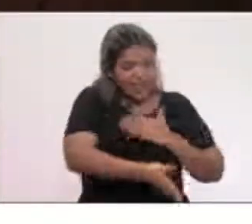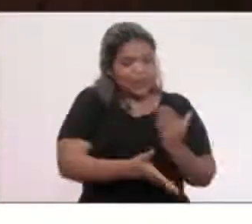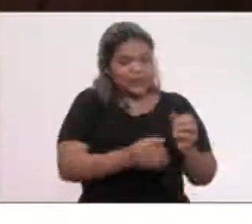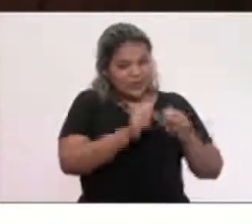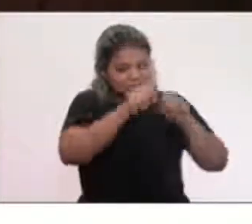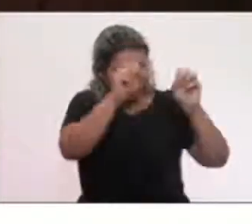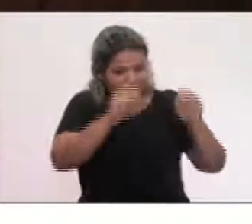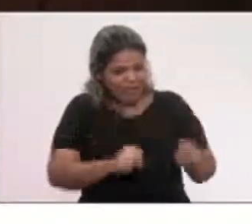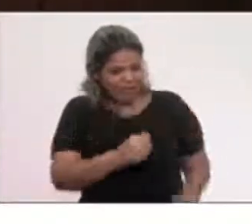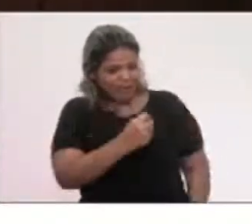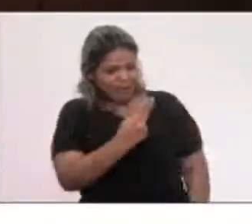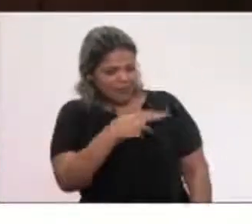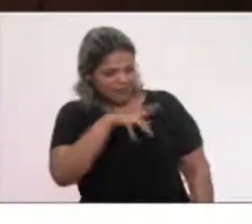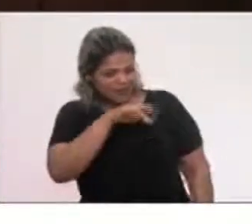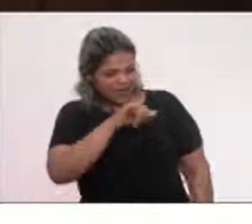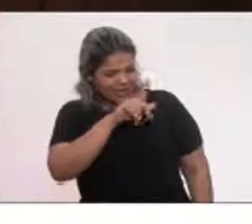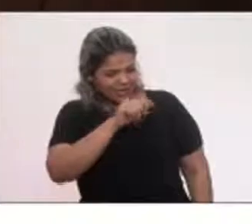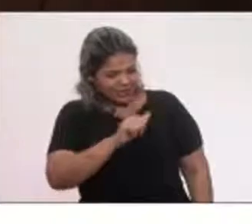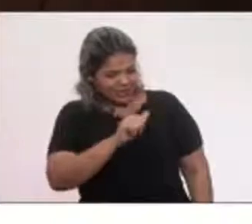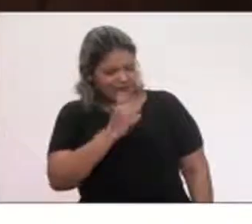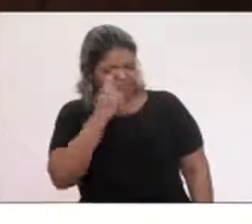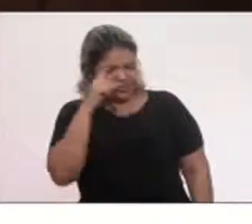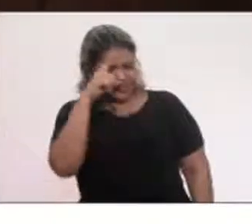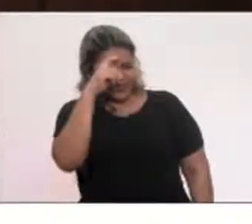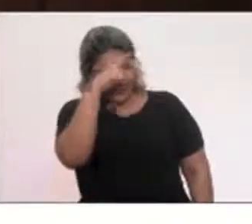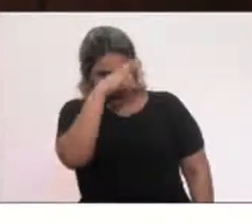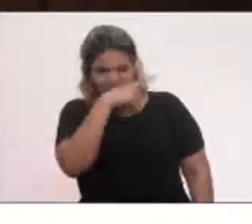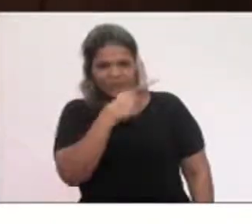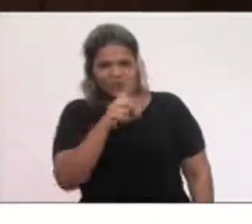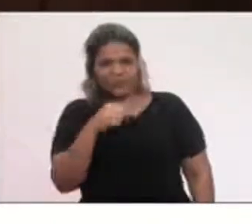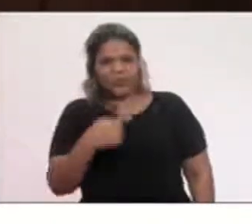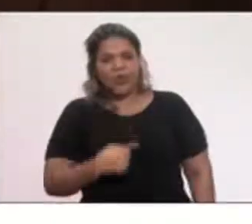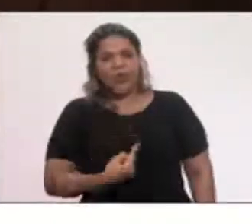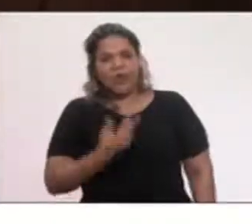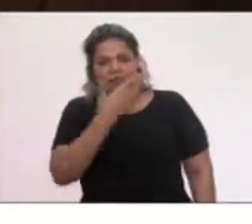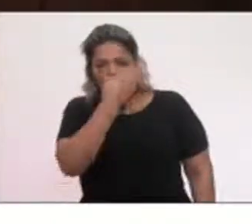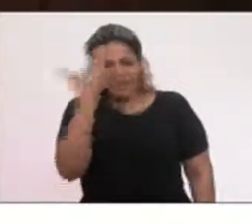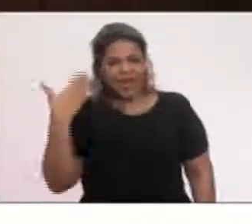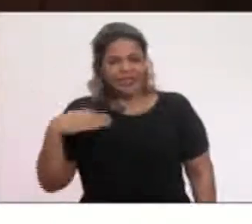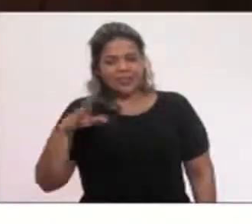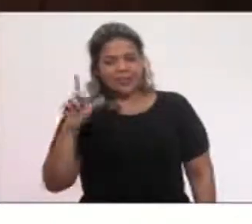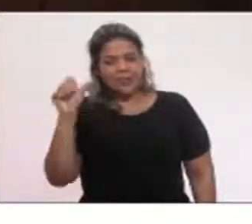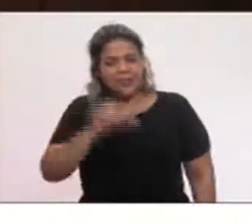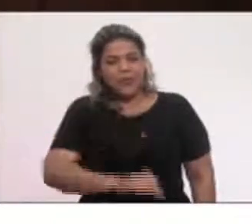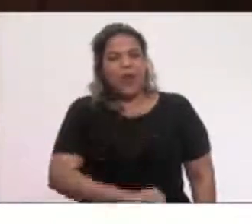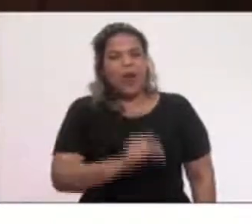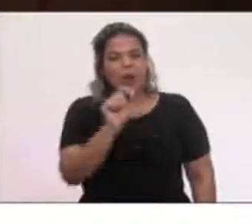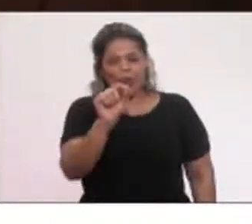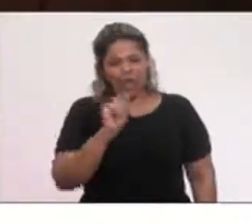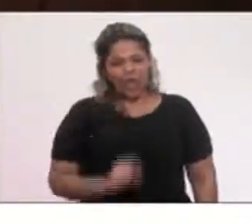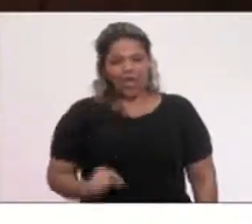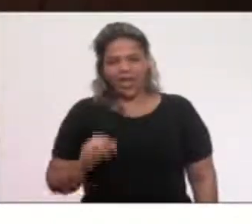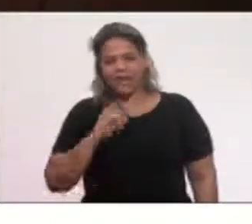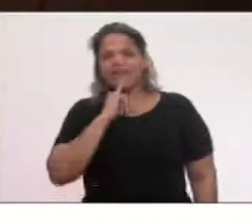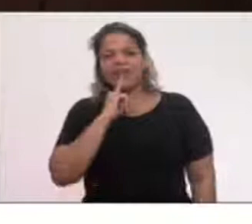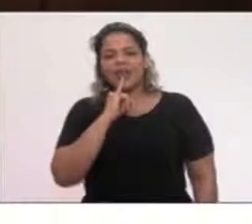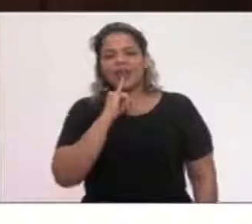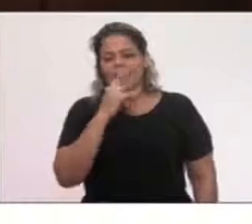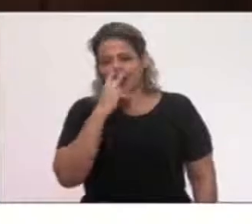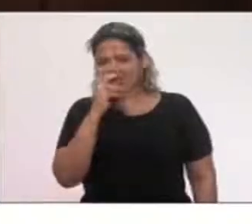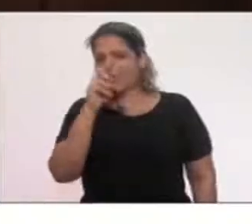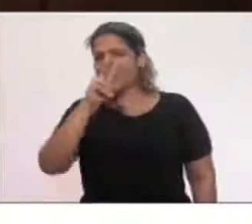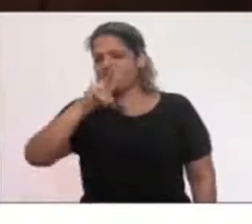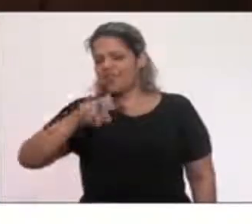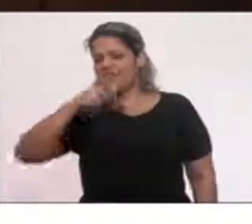sistema previdenciário, tenha ainda mais dificuldades. Uma das suas faces mais cruéis, que felizmente parece que vai ser derrotado